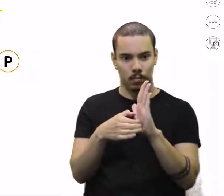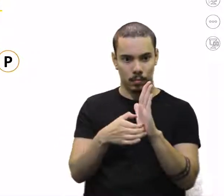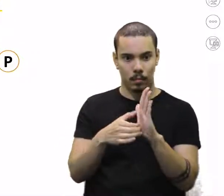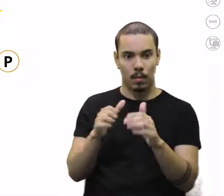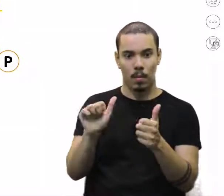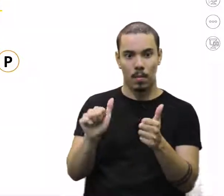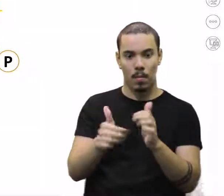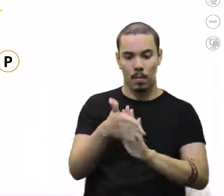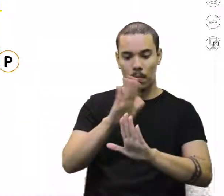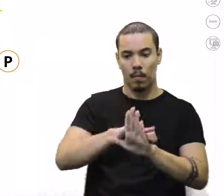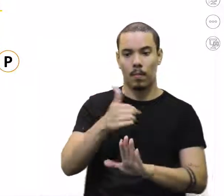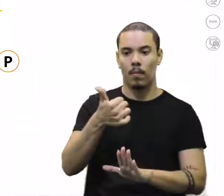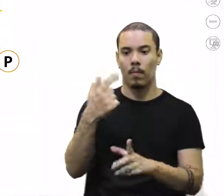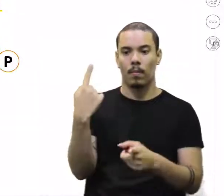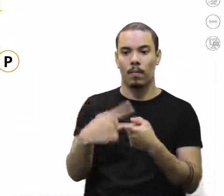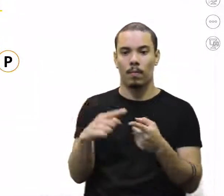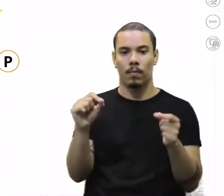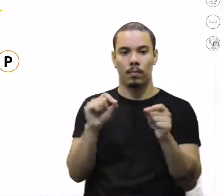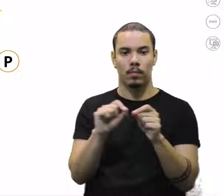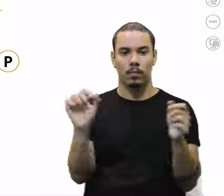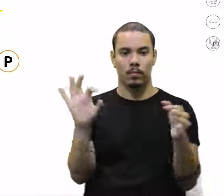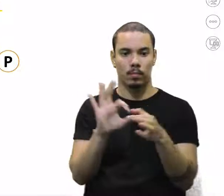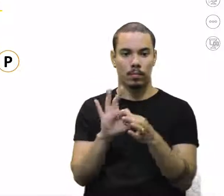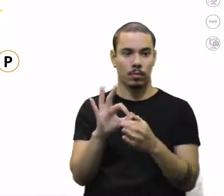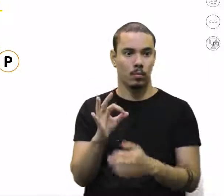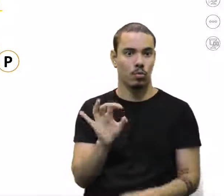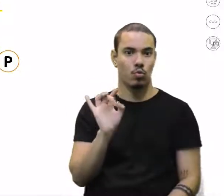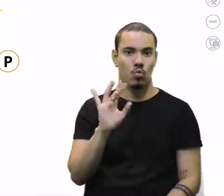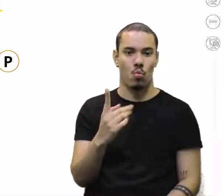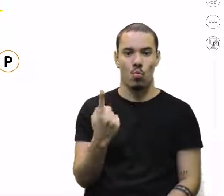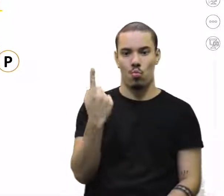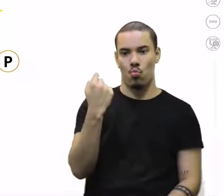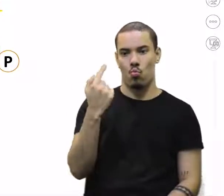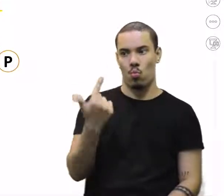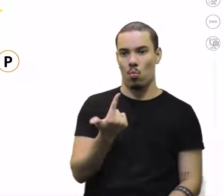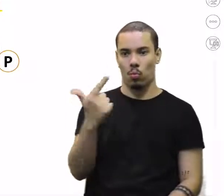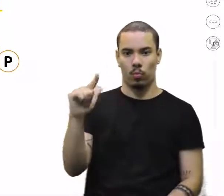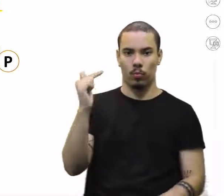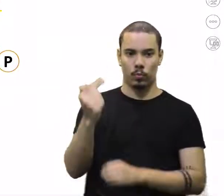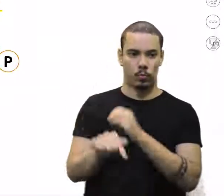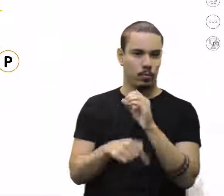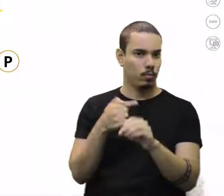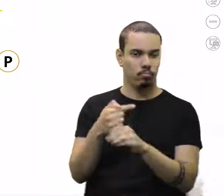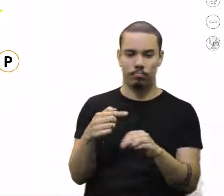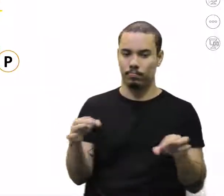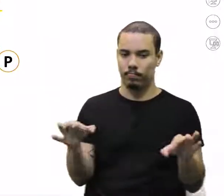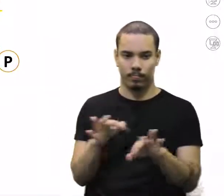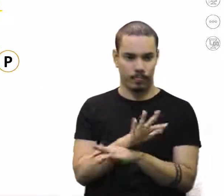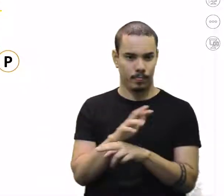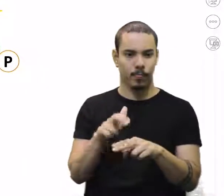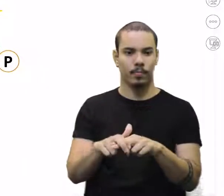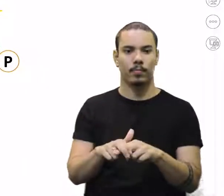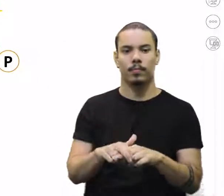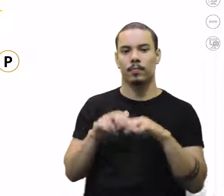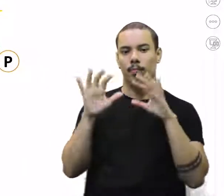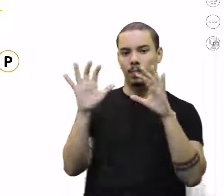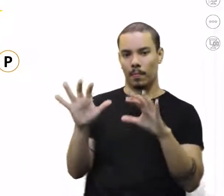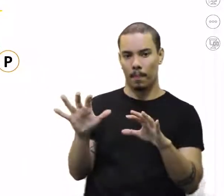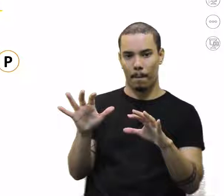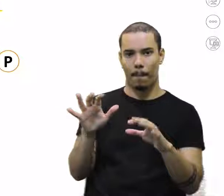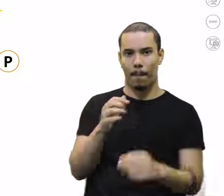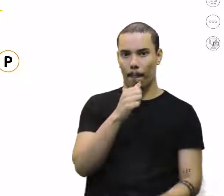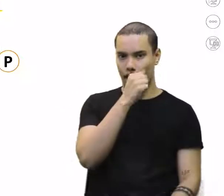primários, porque eles fazem ligação com somente um outro átomo de carbono. Então, aqui é primário,